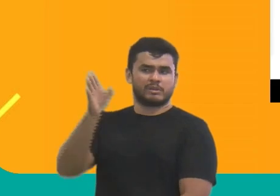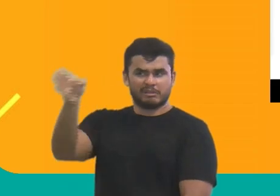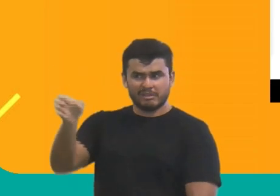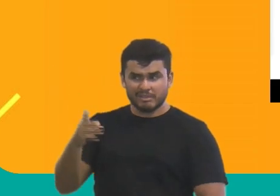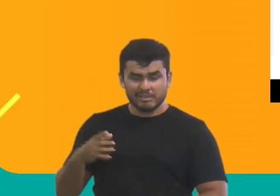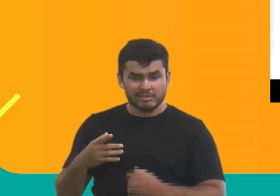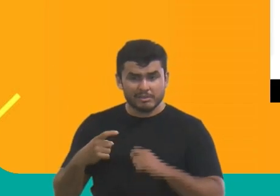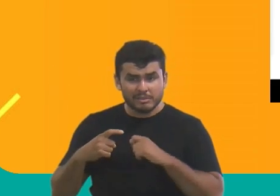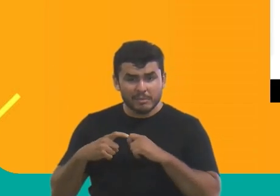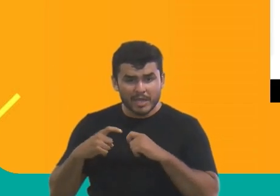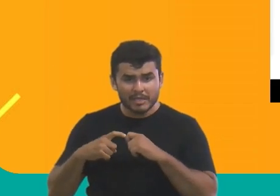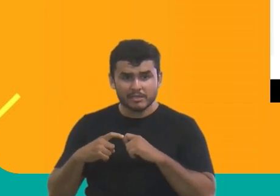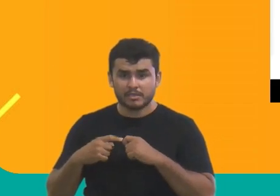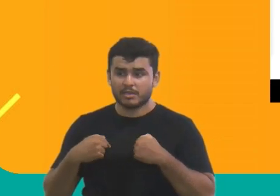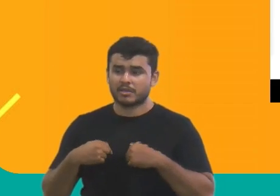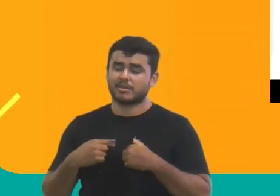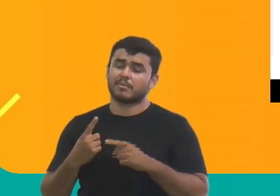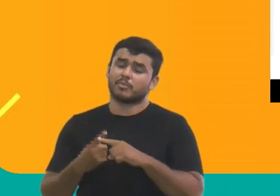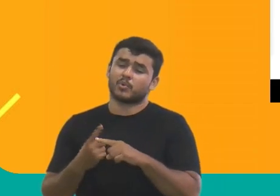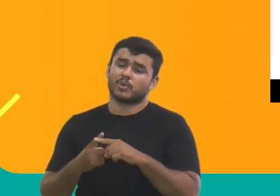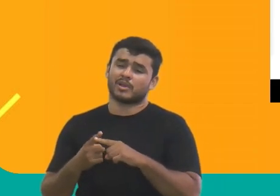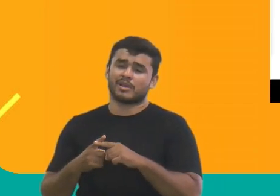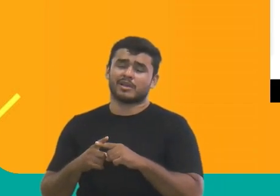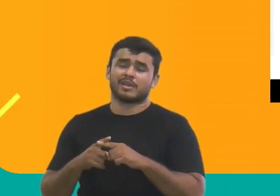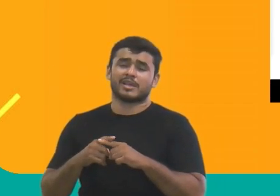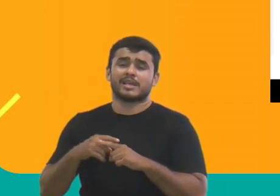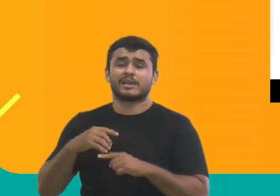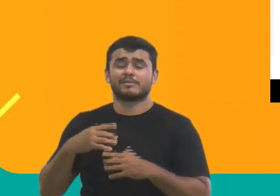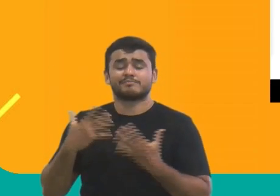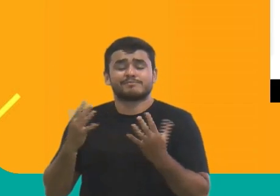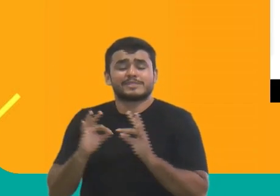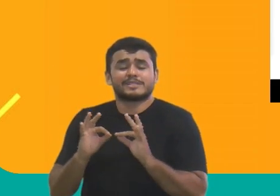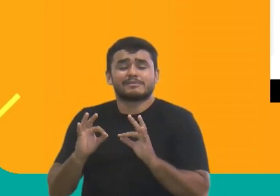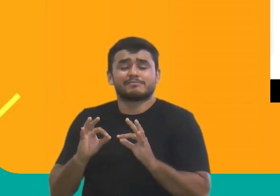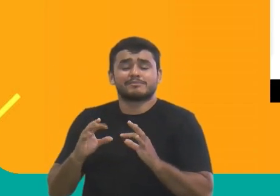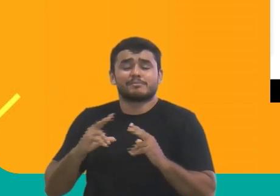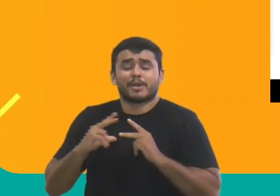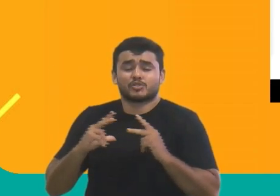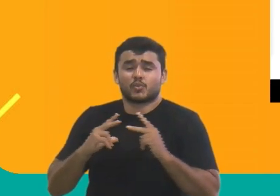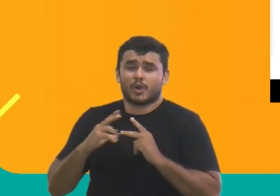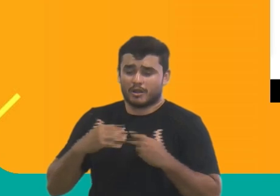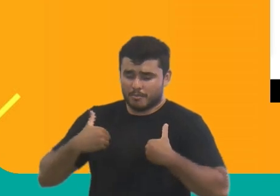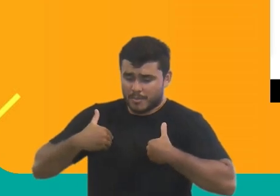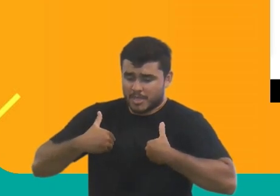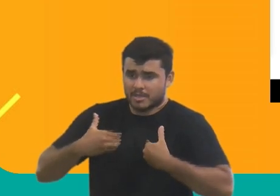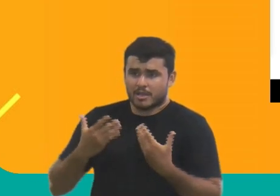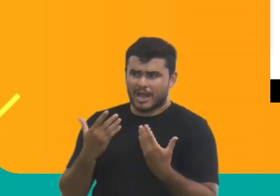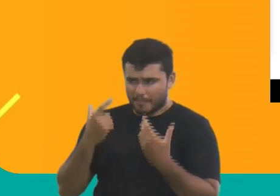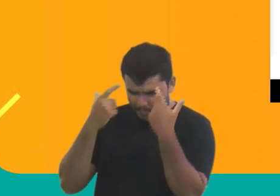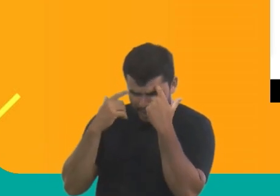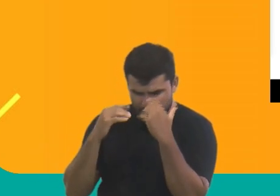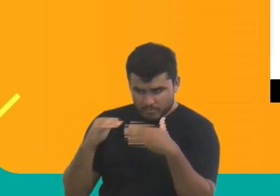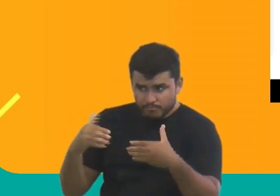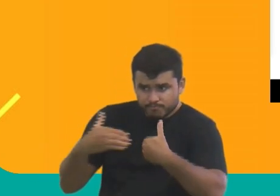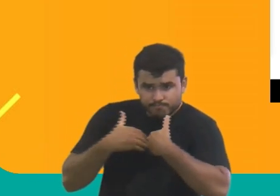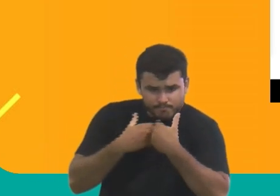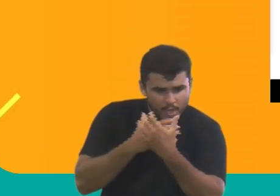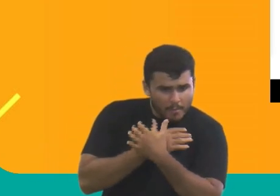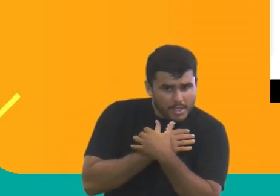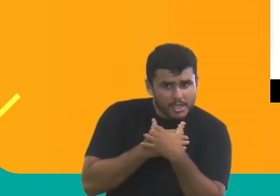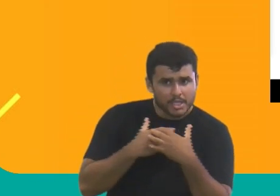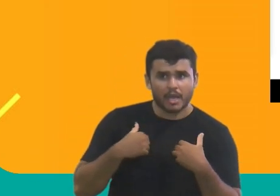situação vexatória, não é interessante, não é ideal. Mas a gente precisa ir, porque é um mal